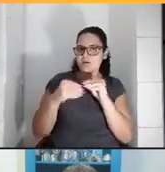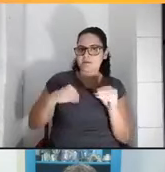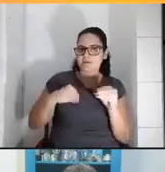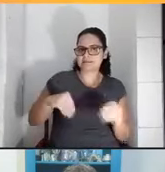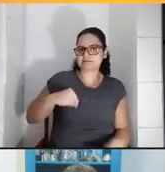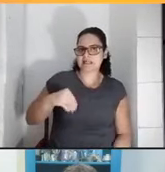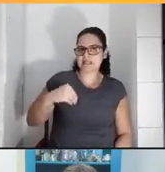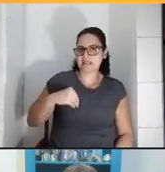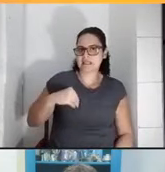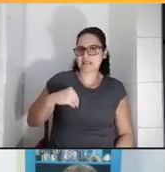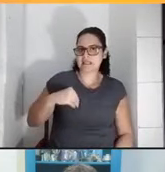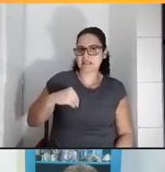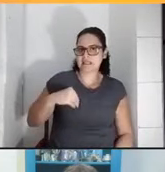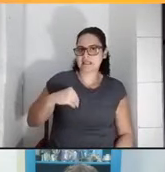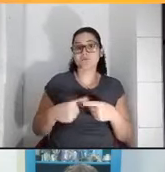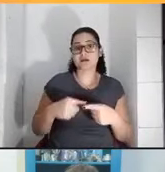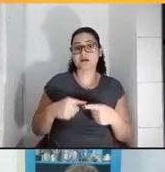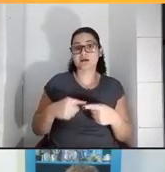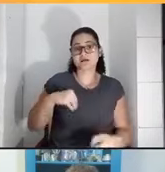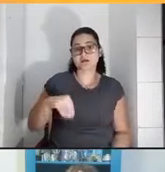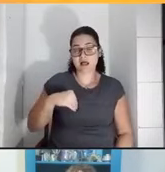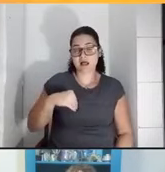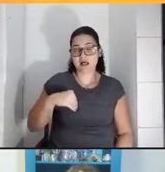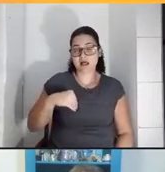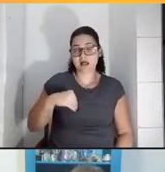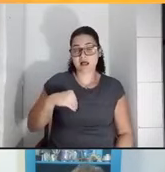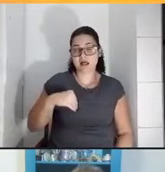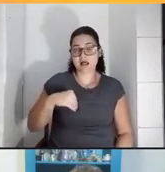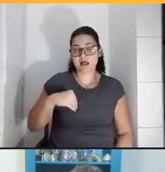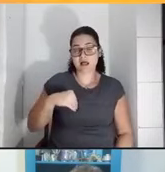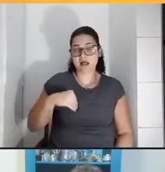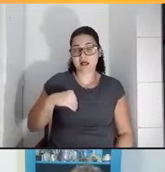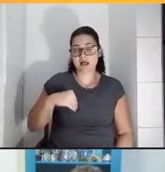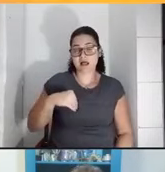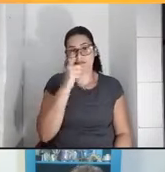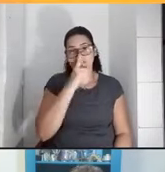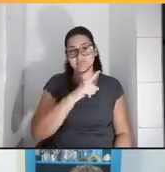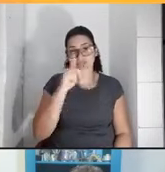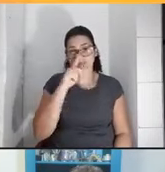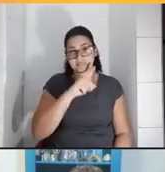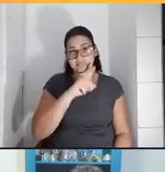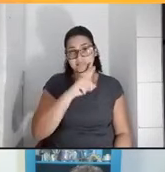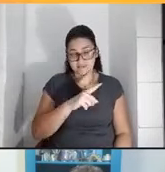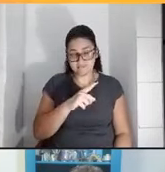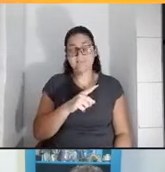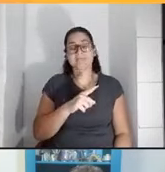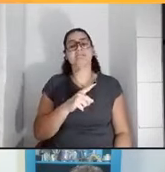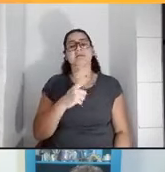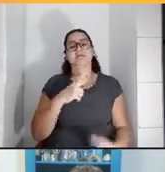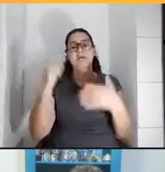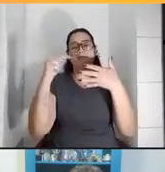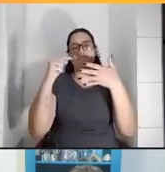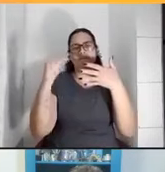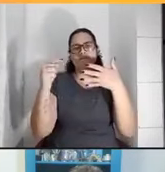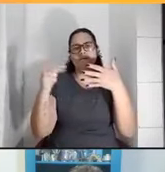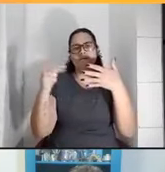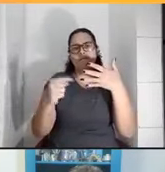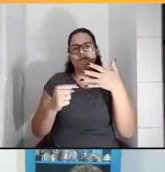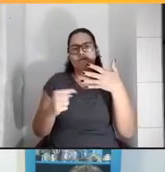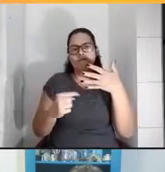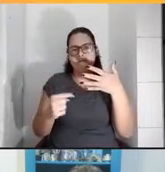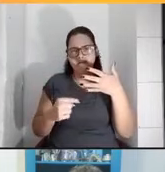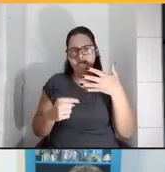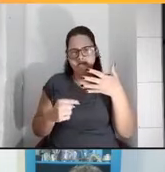o salário é baixo e algumas questões que as pessoas recebem.